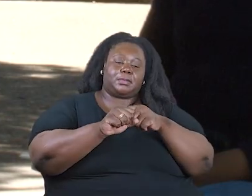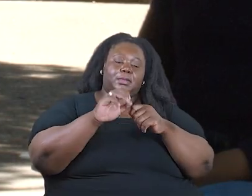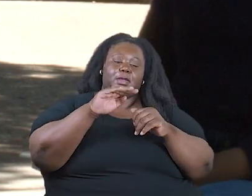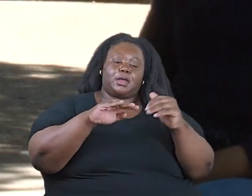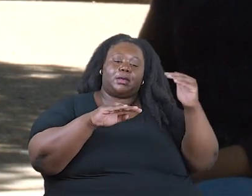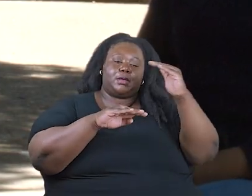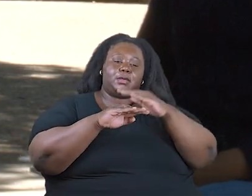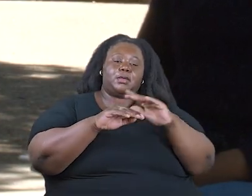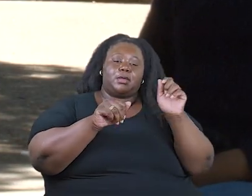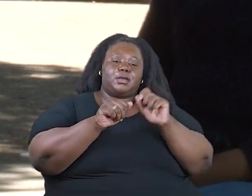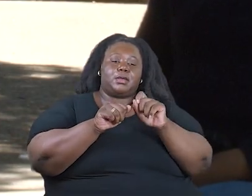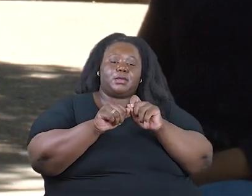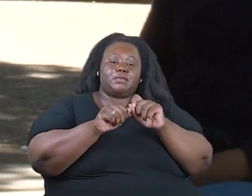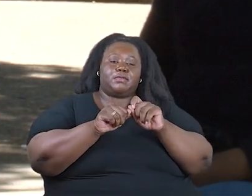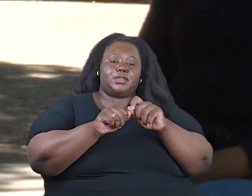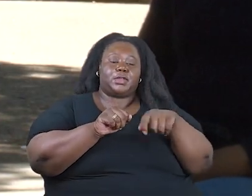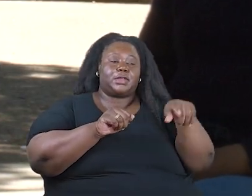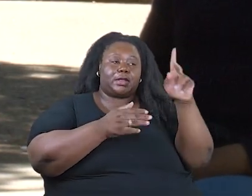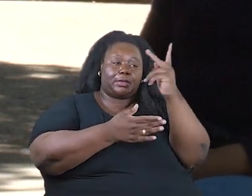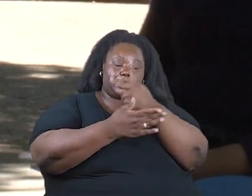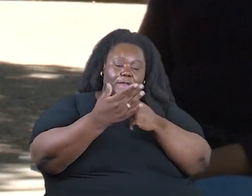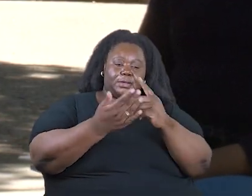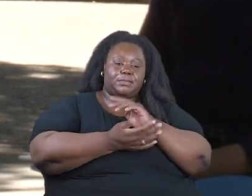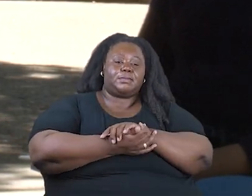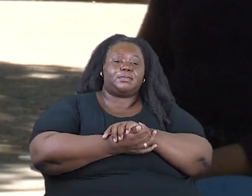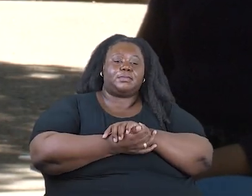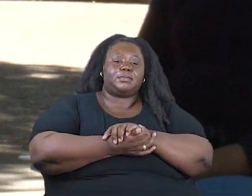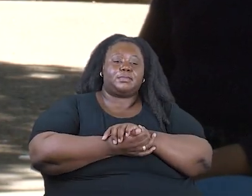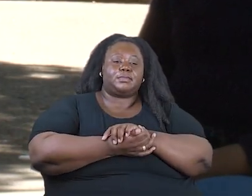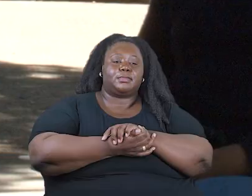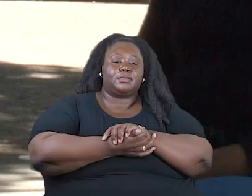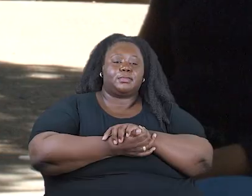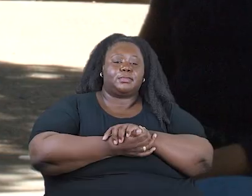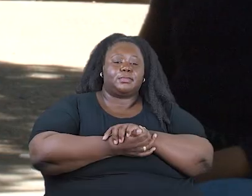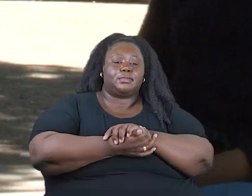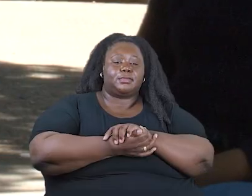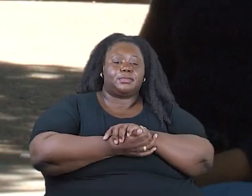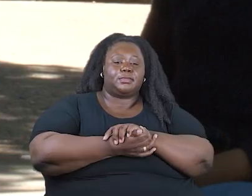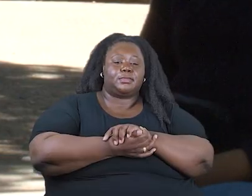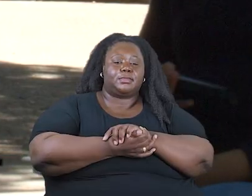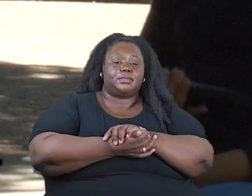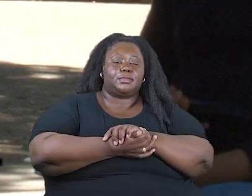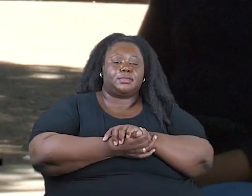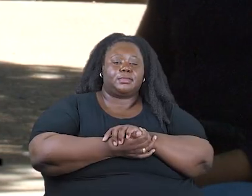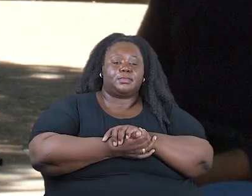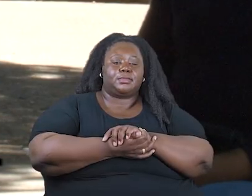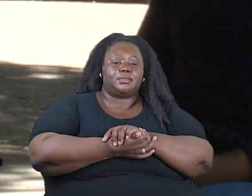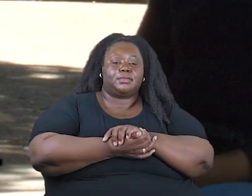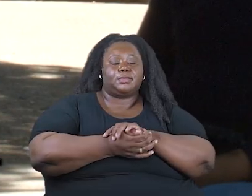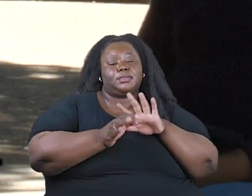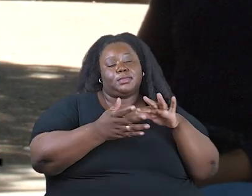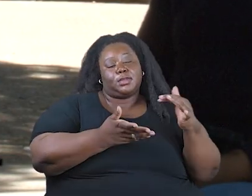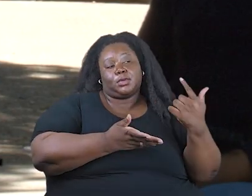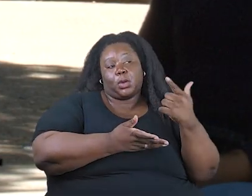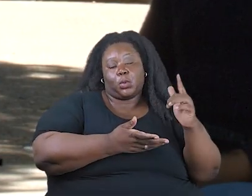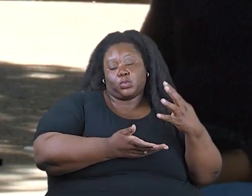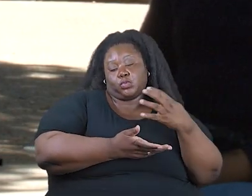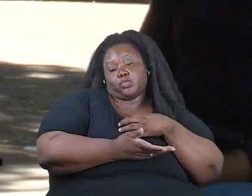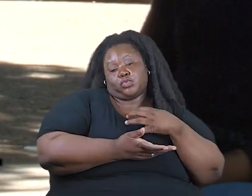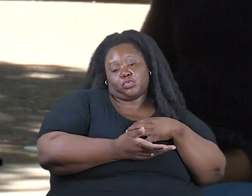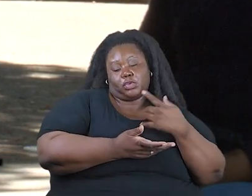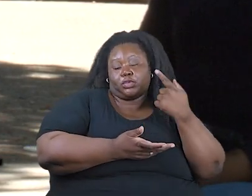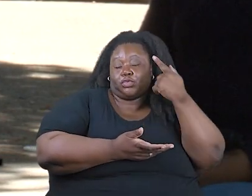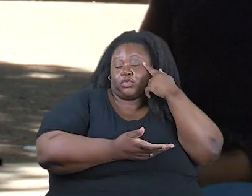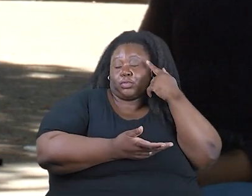em cima e fazer o desenho na parede com o papel carbono. Então, é uma outra maneira